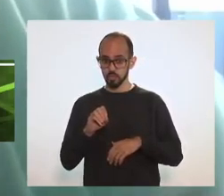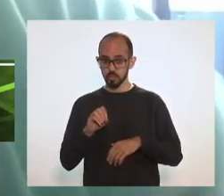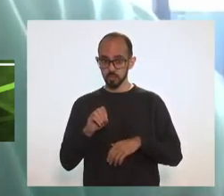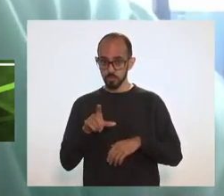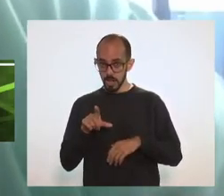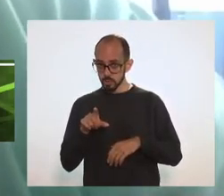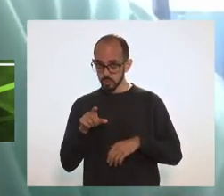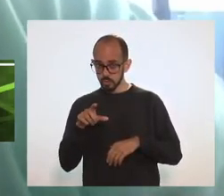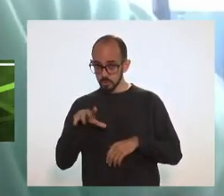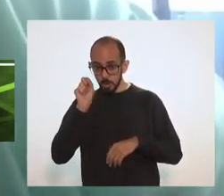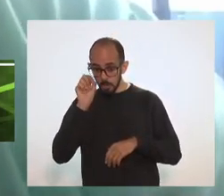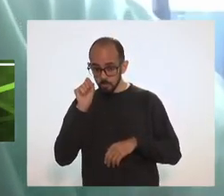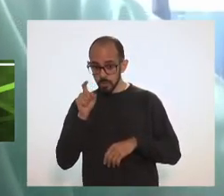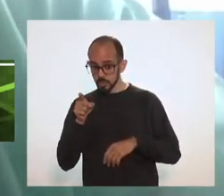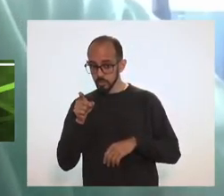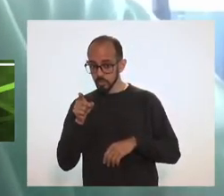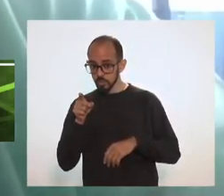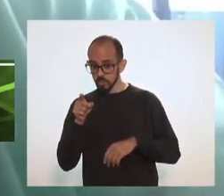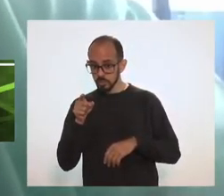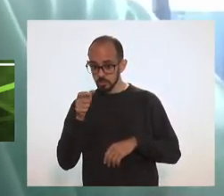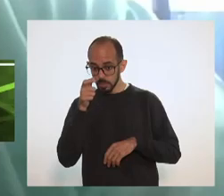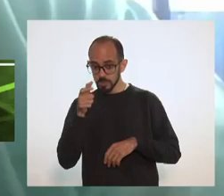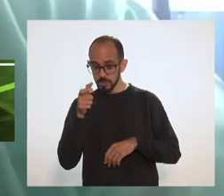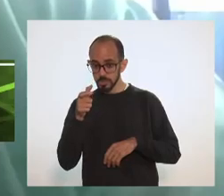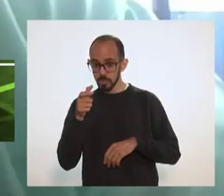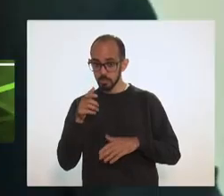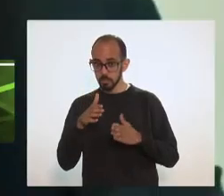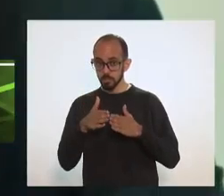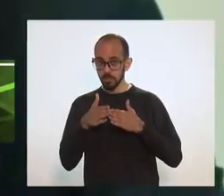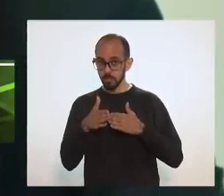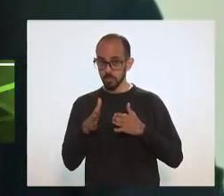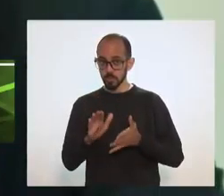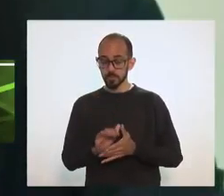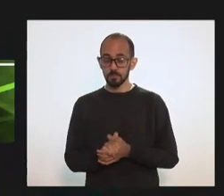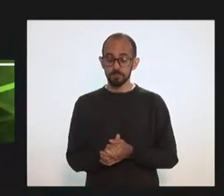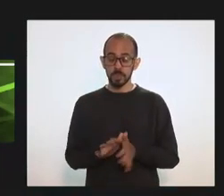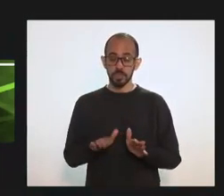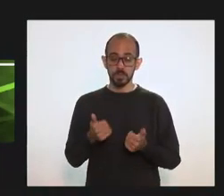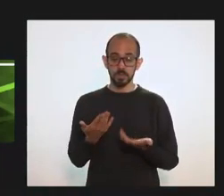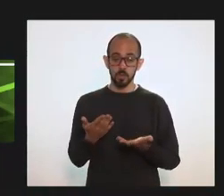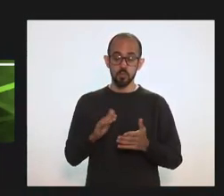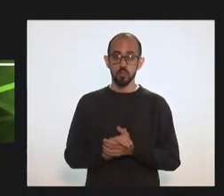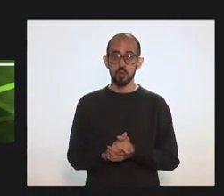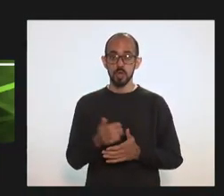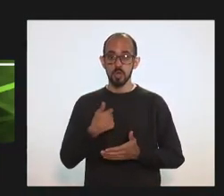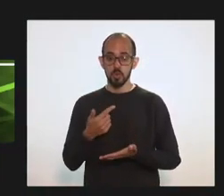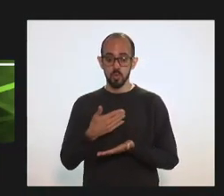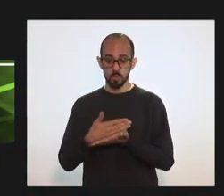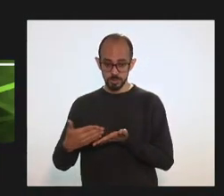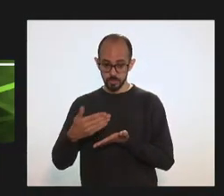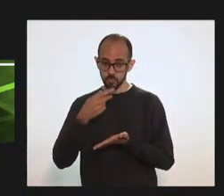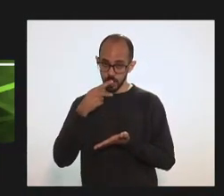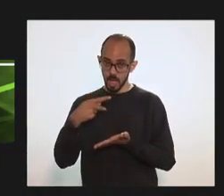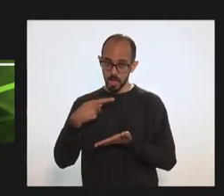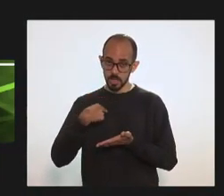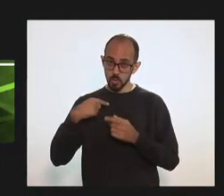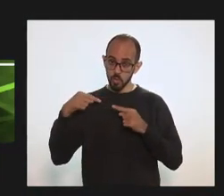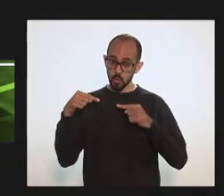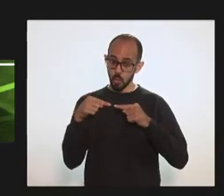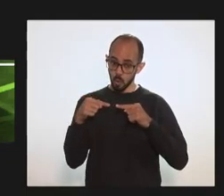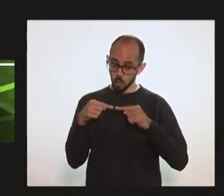lembrar uma coisa, não sei se isso vai interferir ou não, que é o seguinte. Márcio.